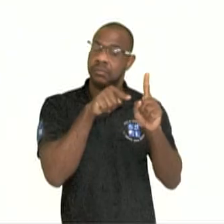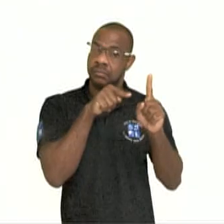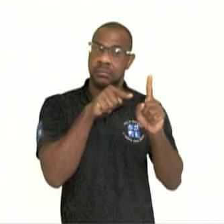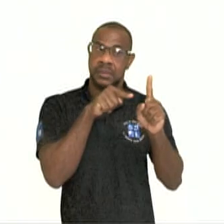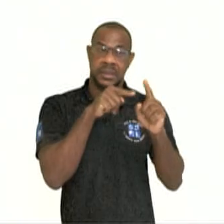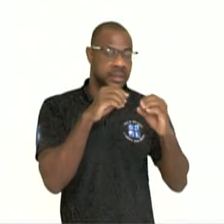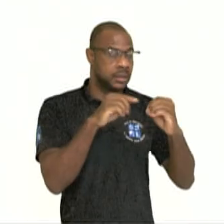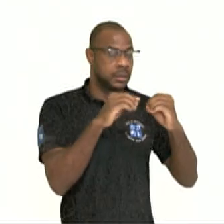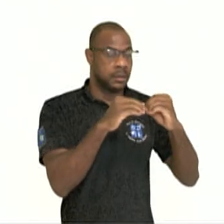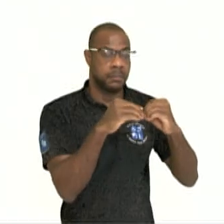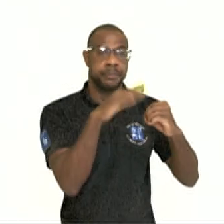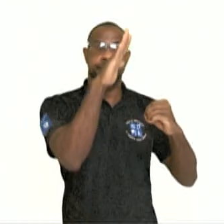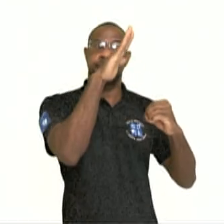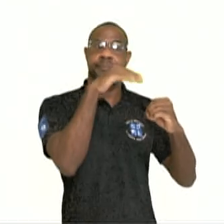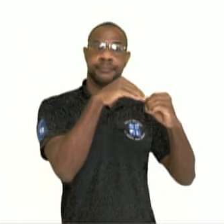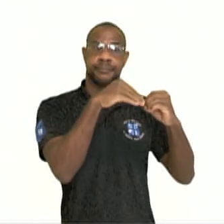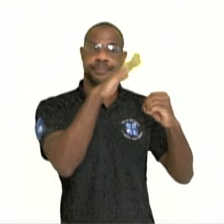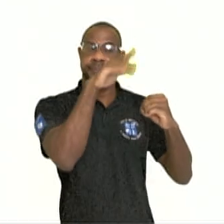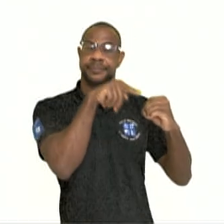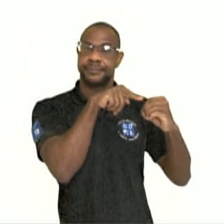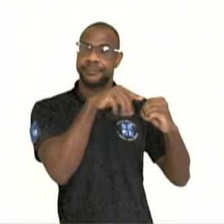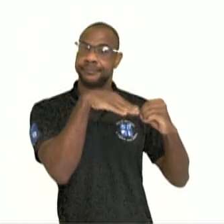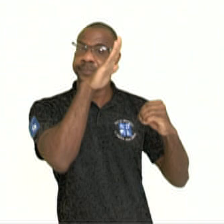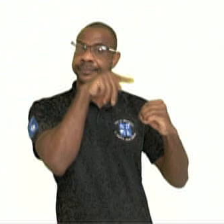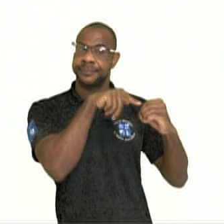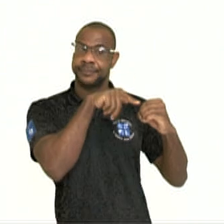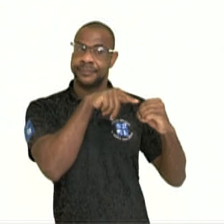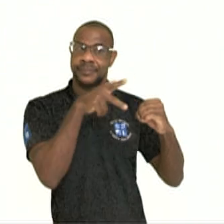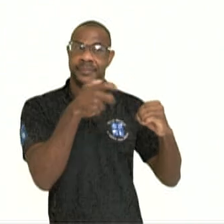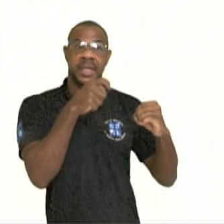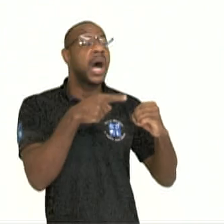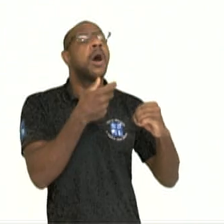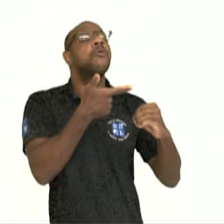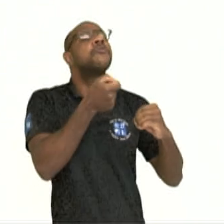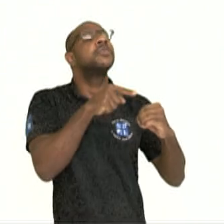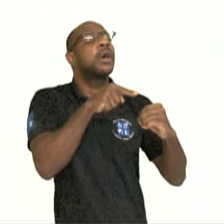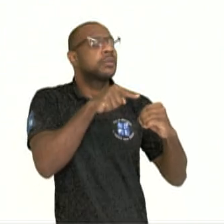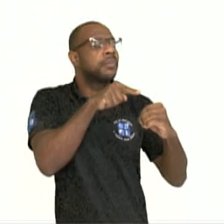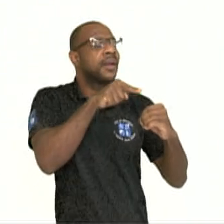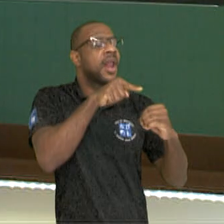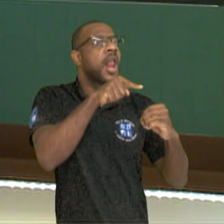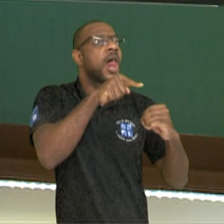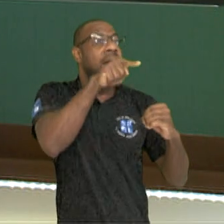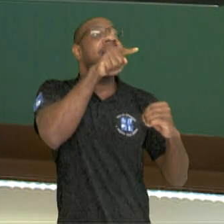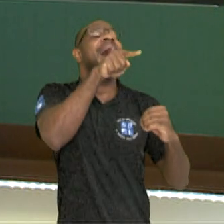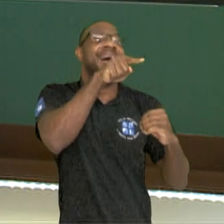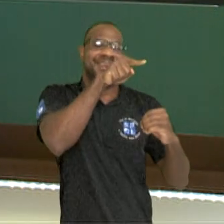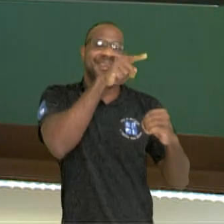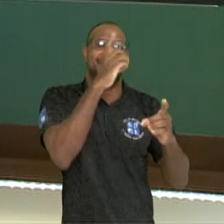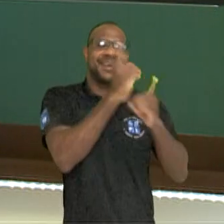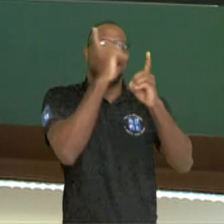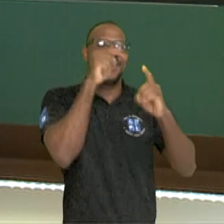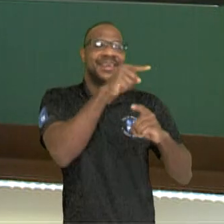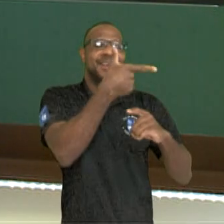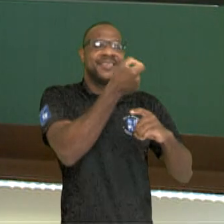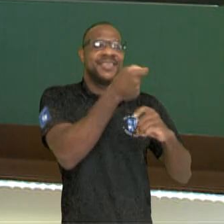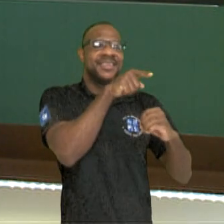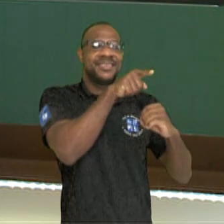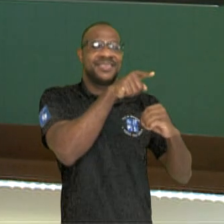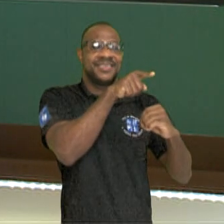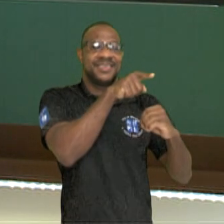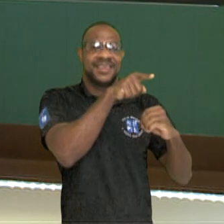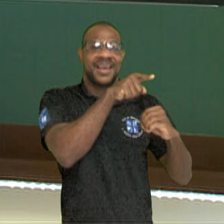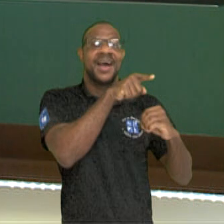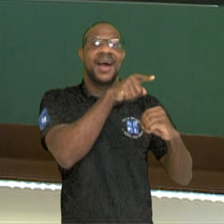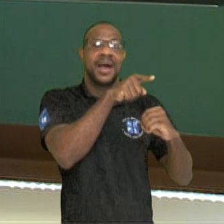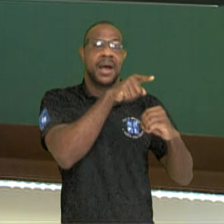está acima de zero, concorda? Então vamos achar o 20 aqui, ó. 20, achamos o 20. Olha a flechinha aqui, ó.